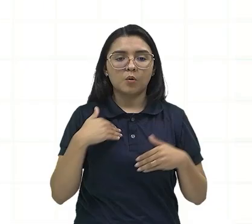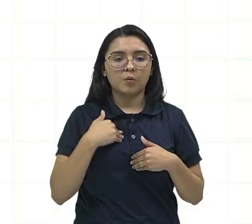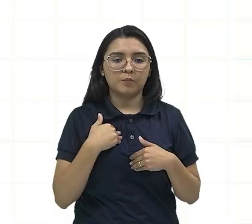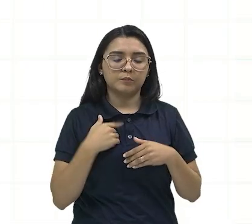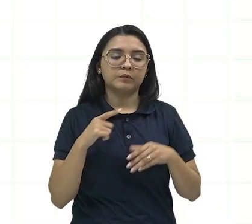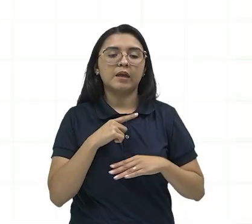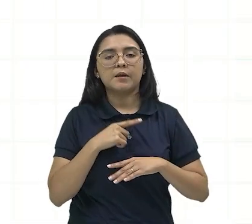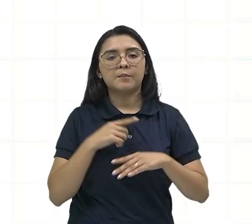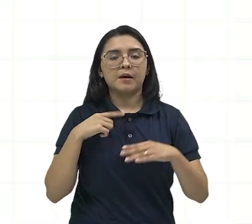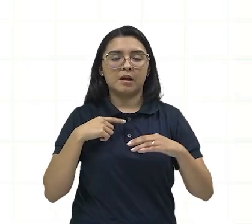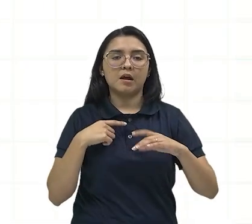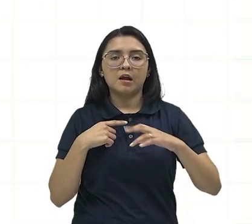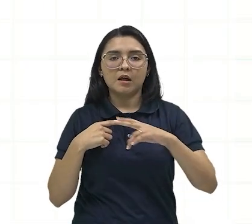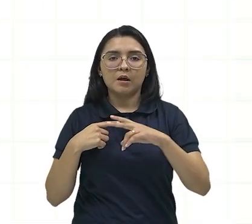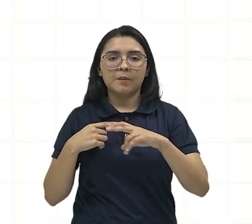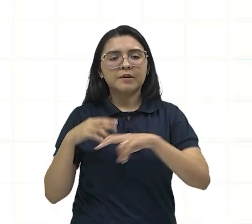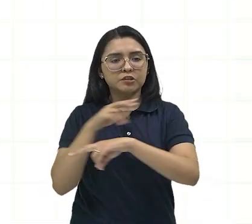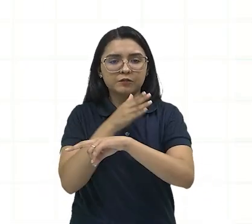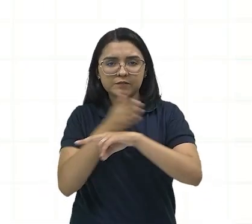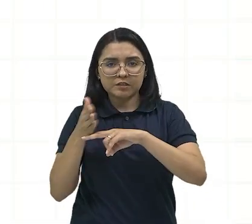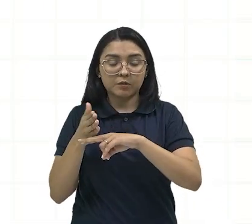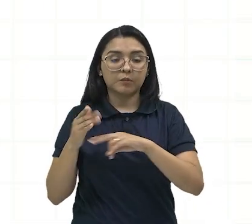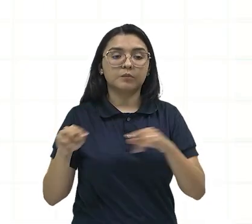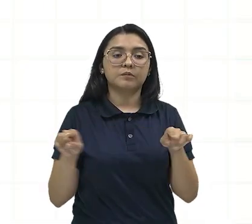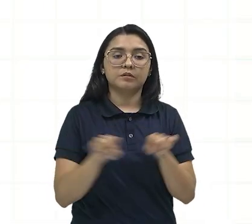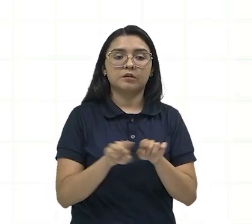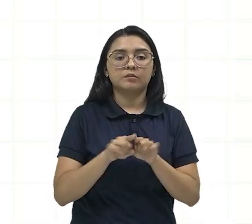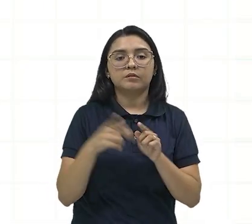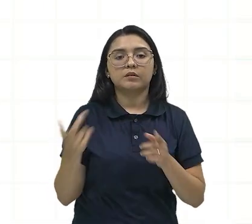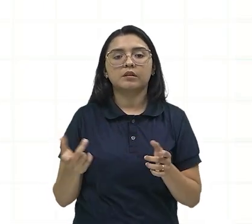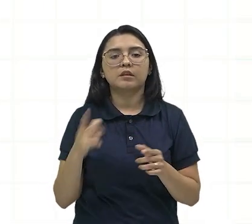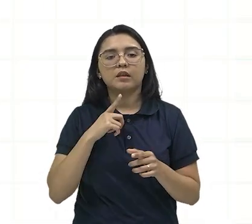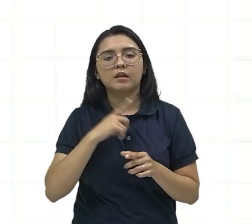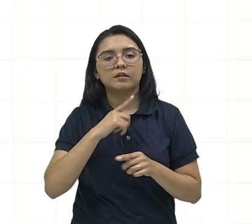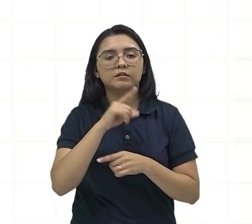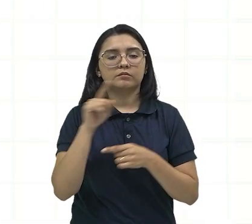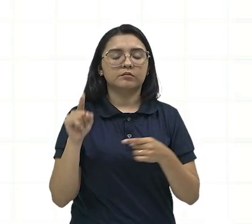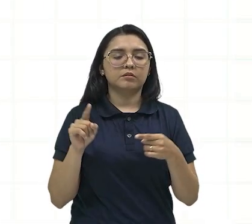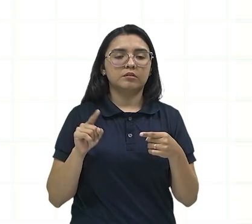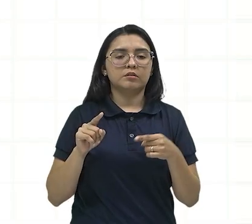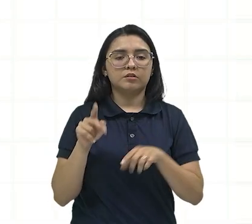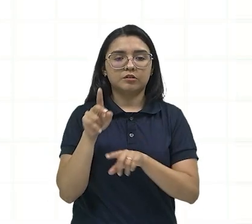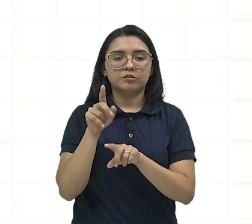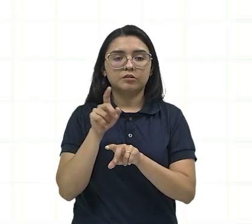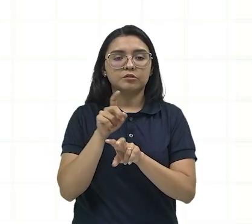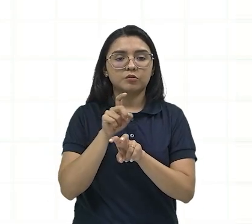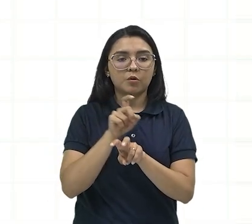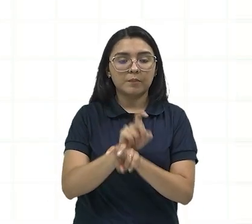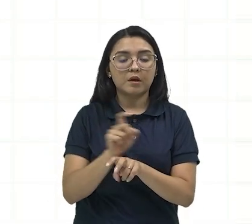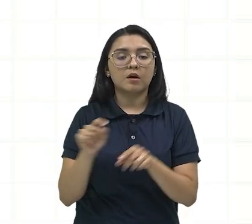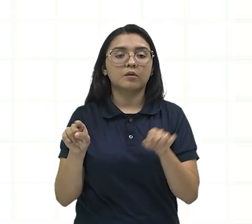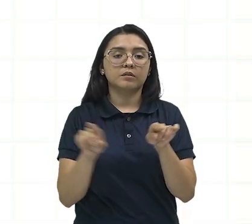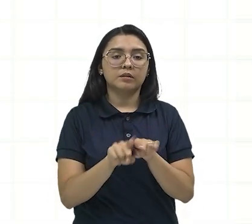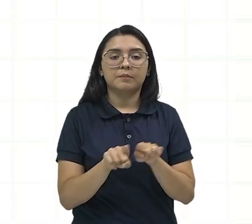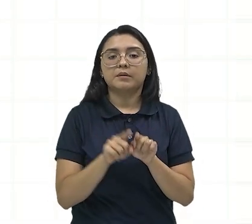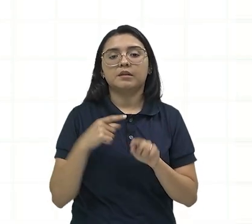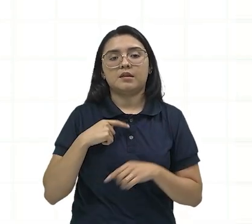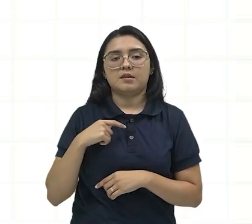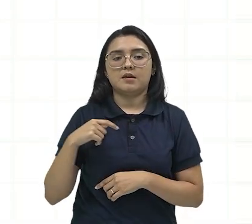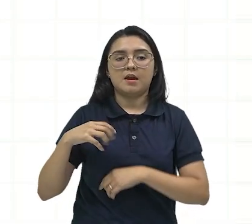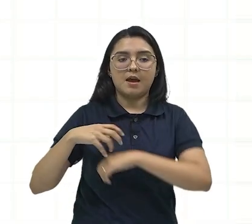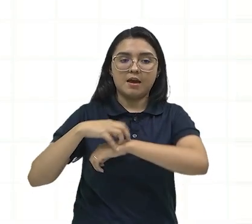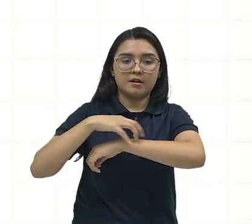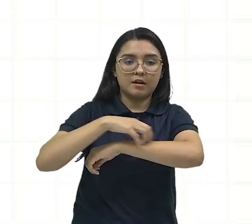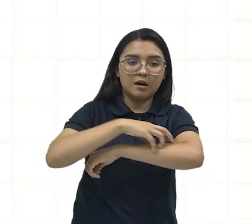abdômen. Então, além aí dos escorpiões, nós temos as aranhas, também comumente encontramos